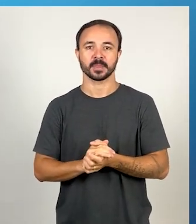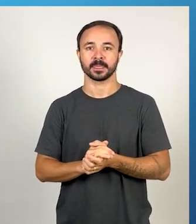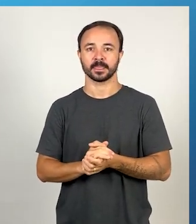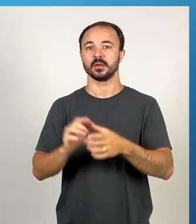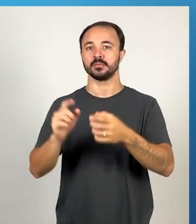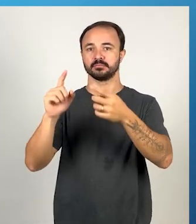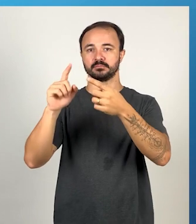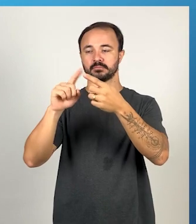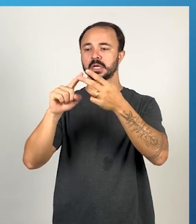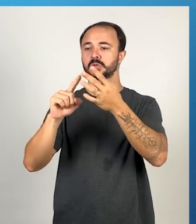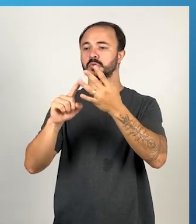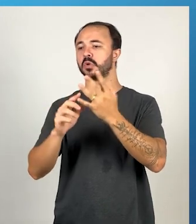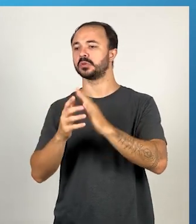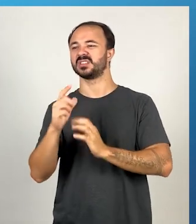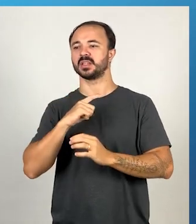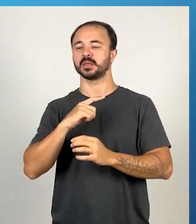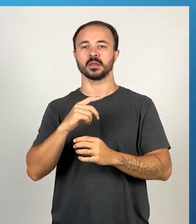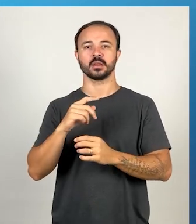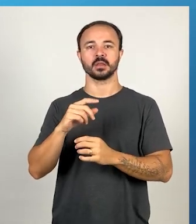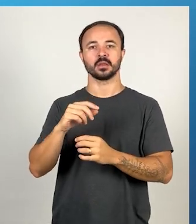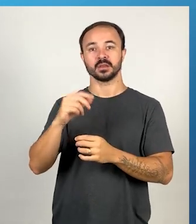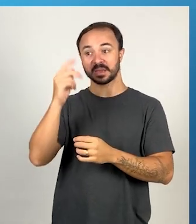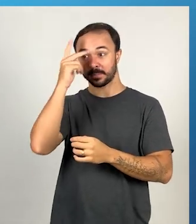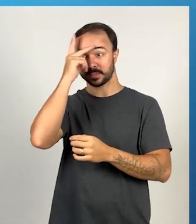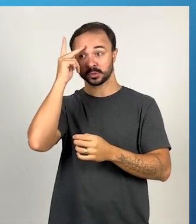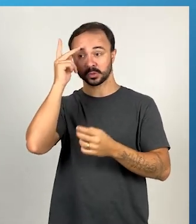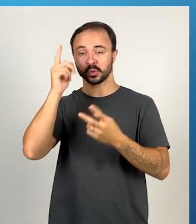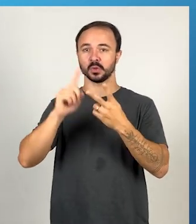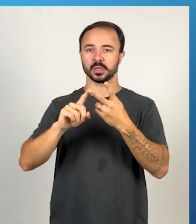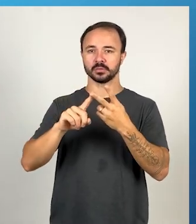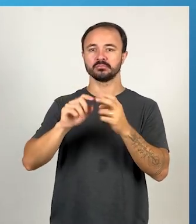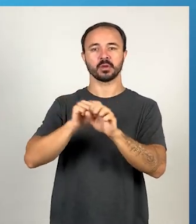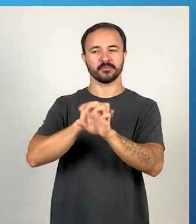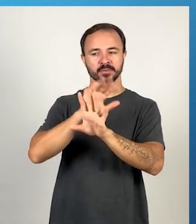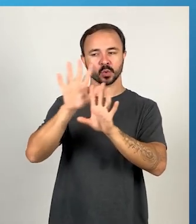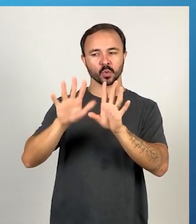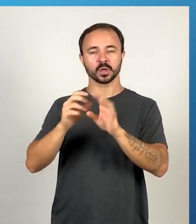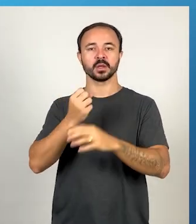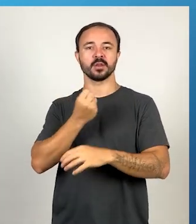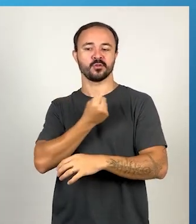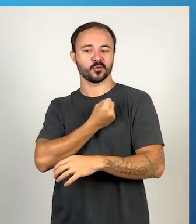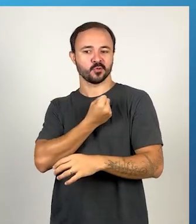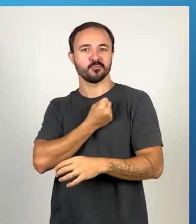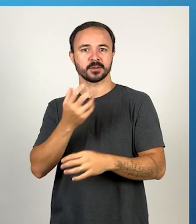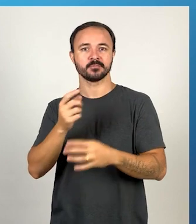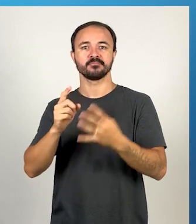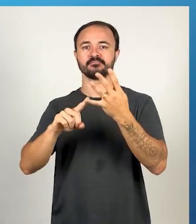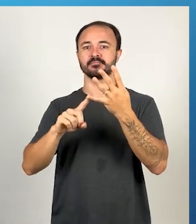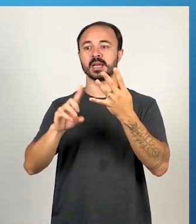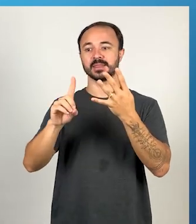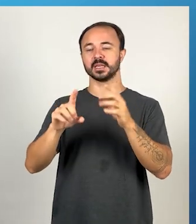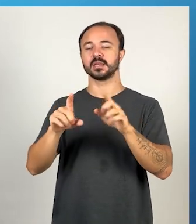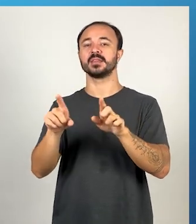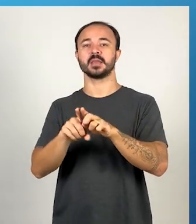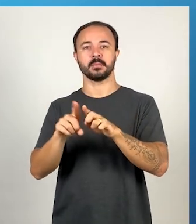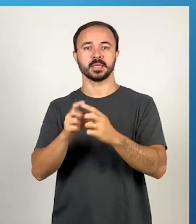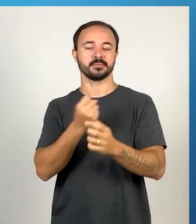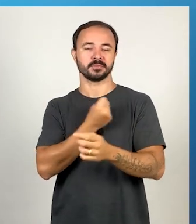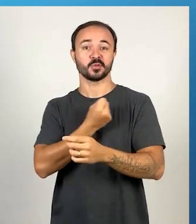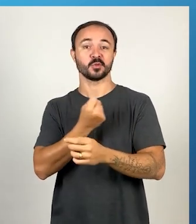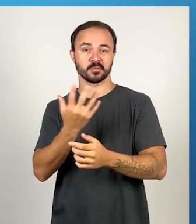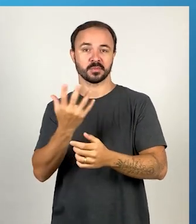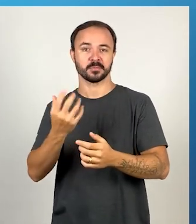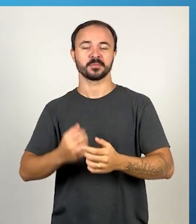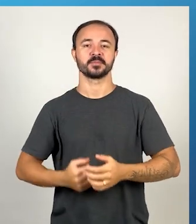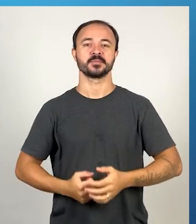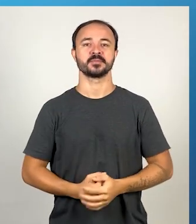letra A uma silepse de pessoa, na letra B uma silepse de número e na letra D também uma silepse de